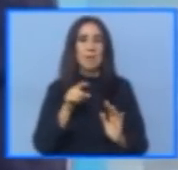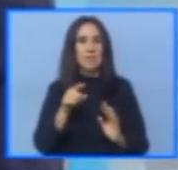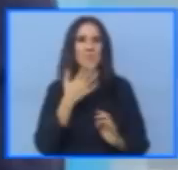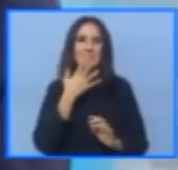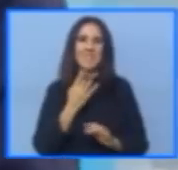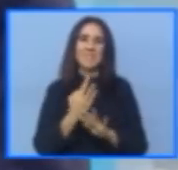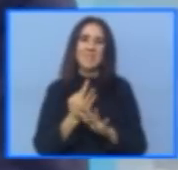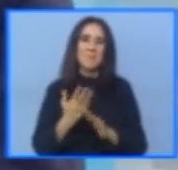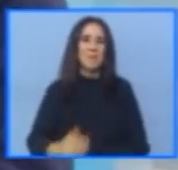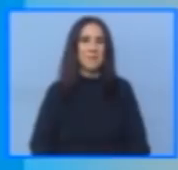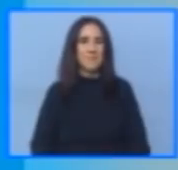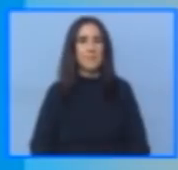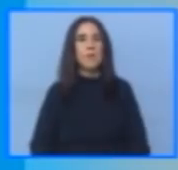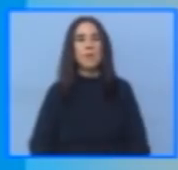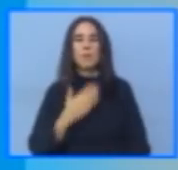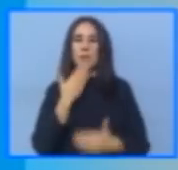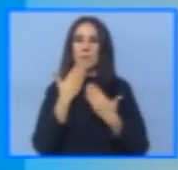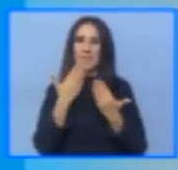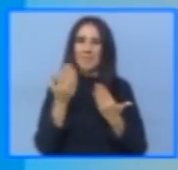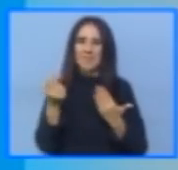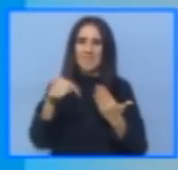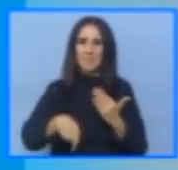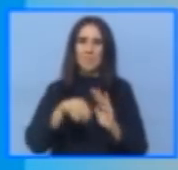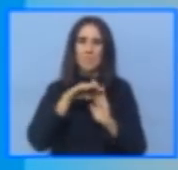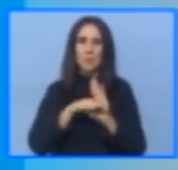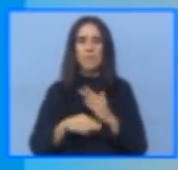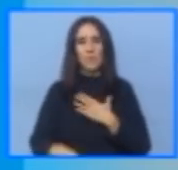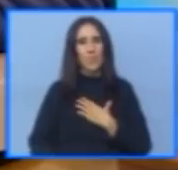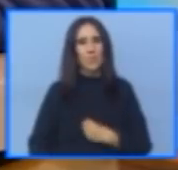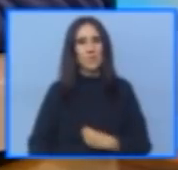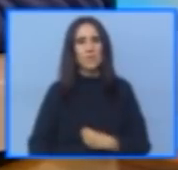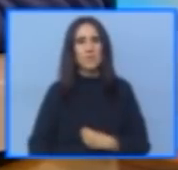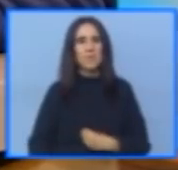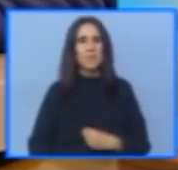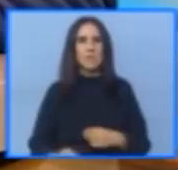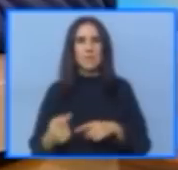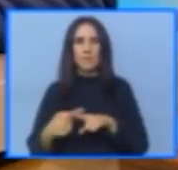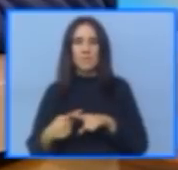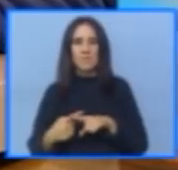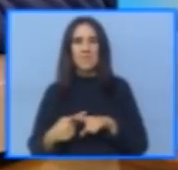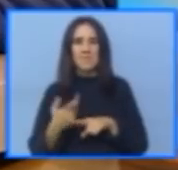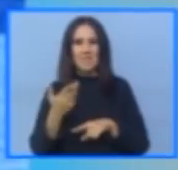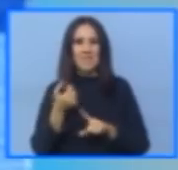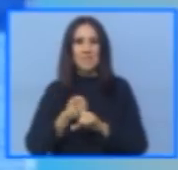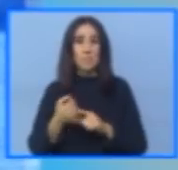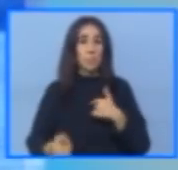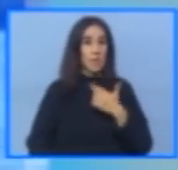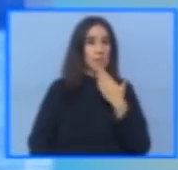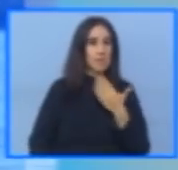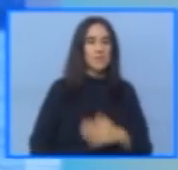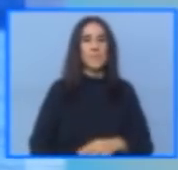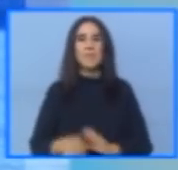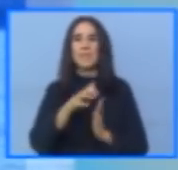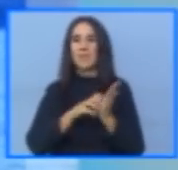Natal celebra. Muito bem, agradeço por terem estado aqui neste programa e pela forma interessante como foram apresentados os desafios a partir destes